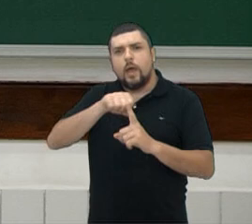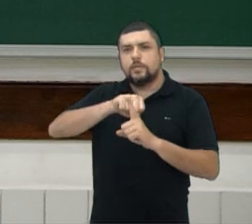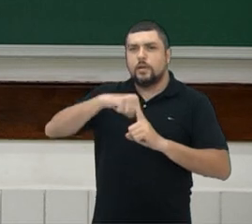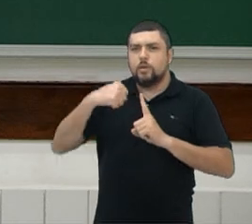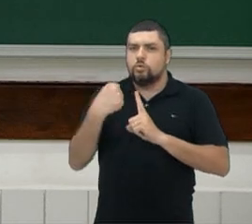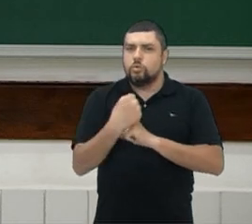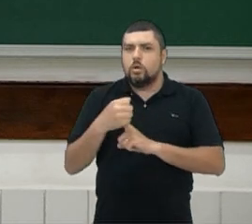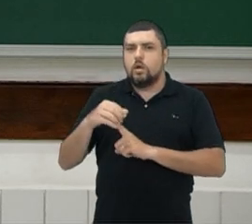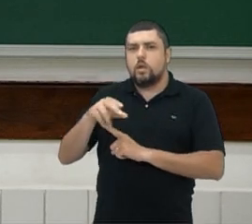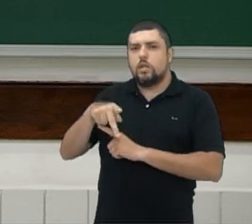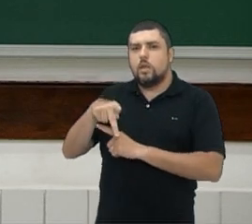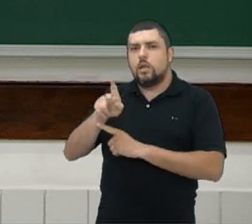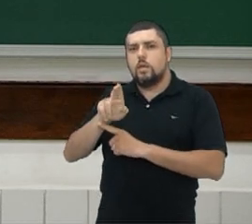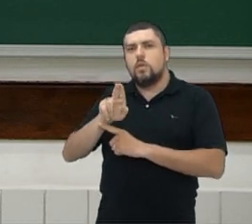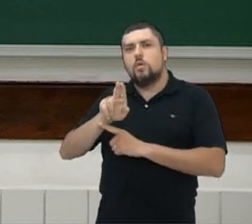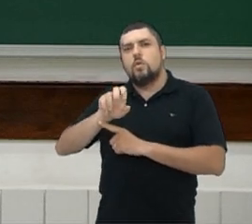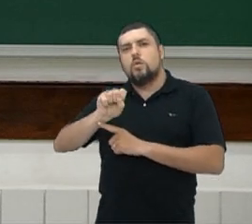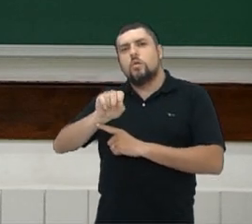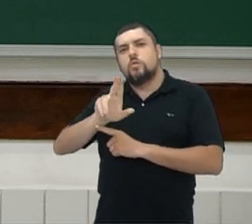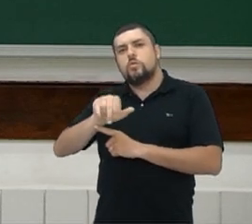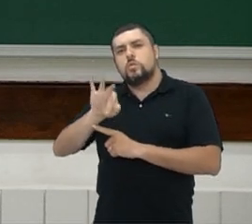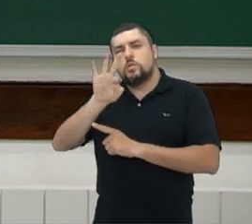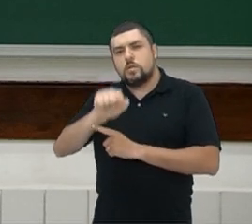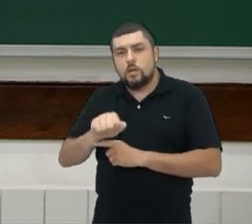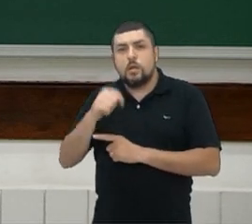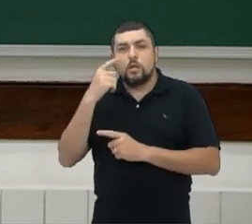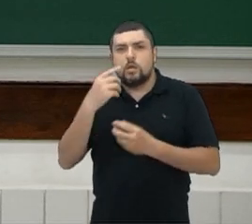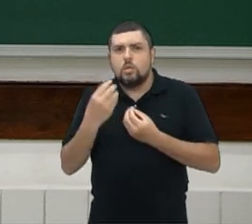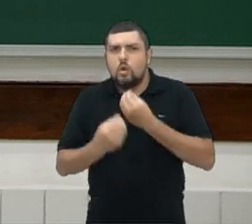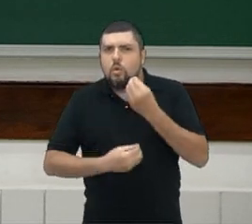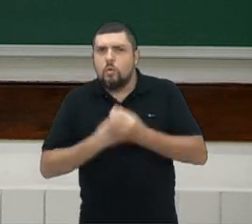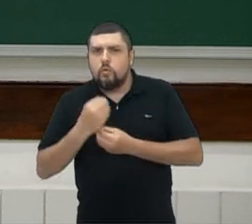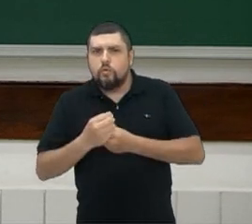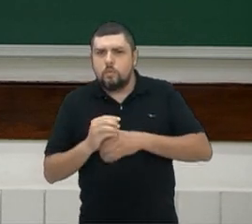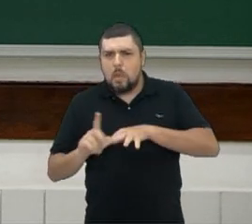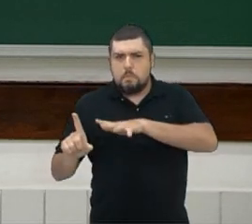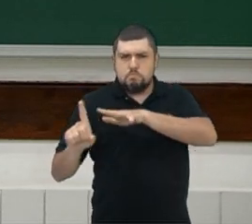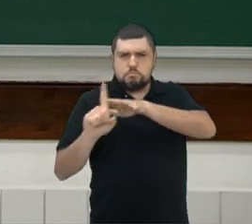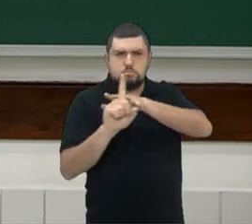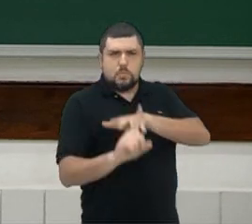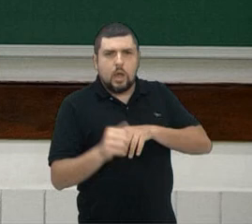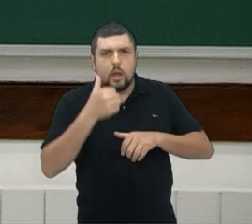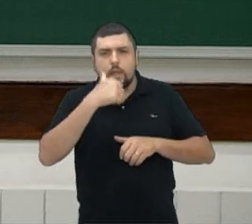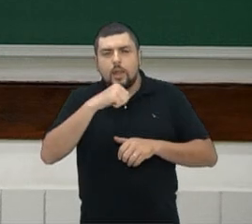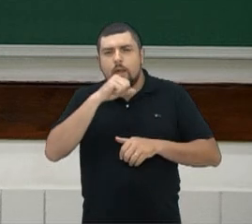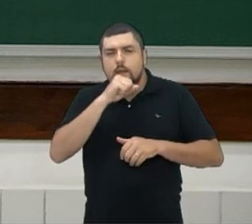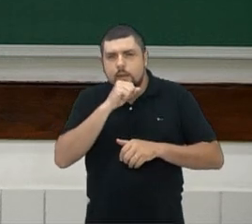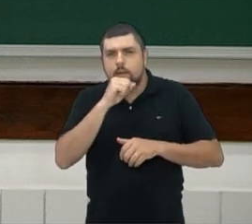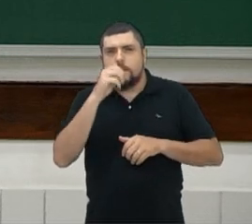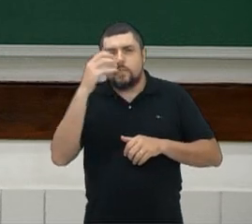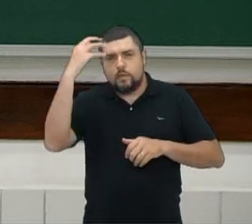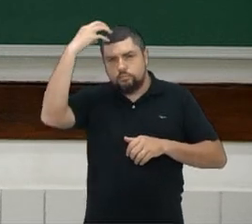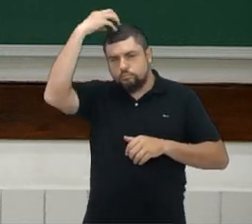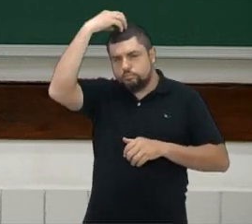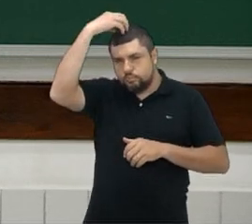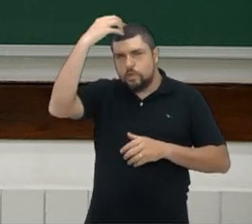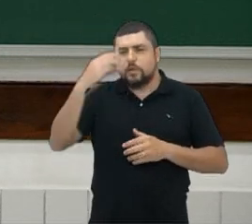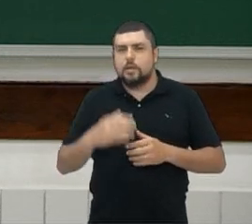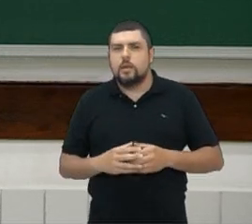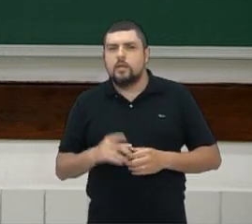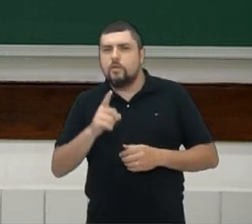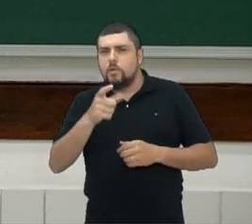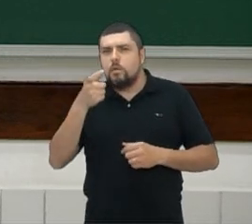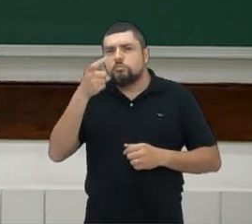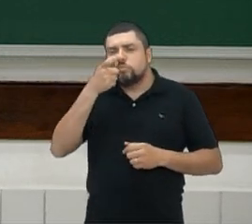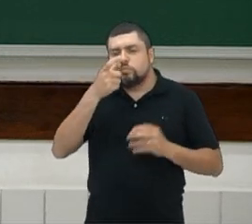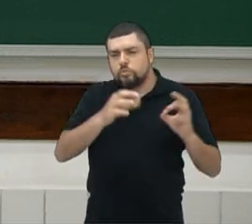as Rainhas Guerreiras Mães. Vale a pena. Foi uma super aula. Muito legal. Vai lá que você vai se divertir e